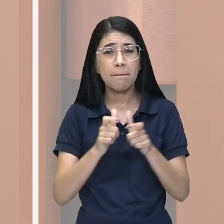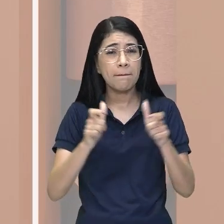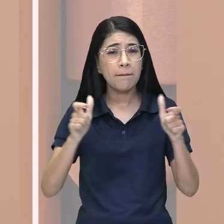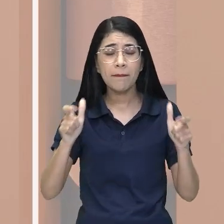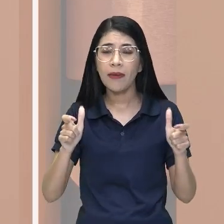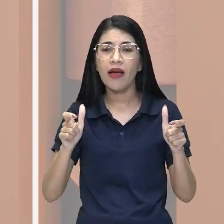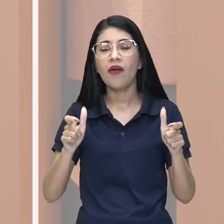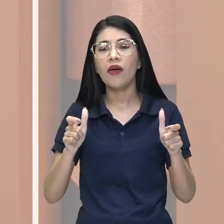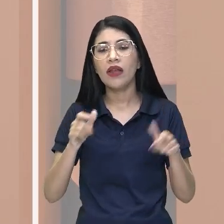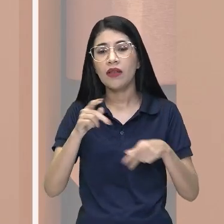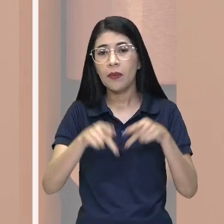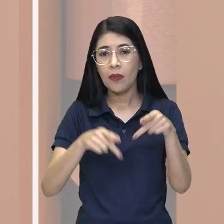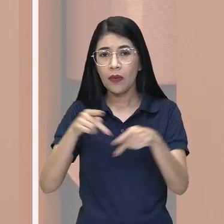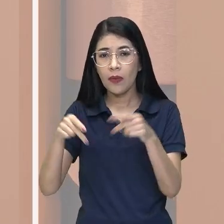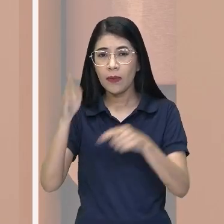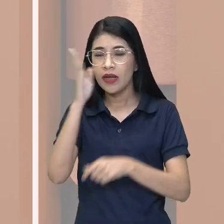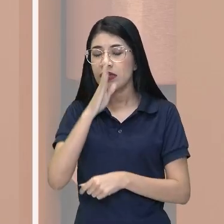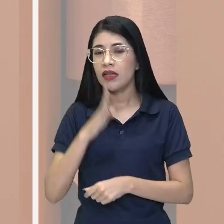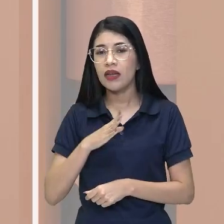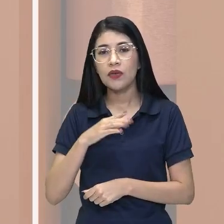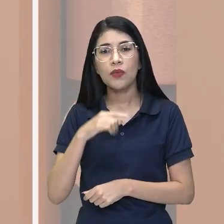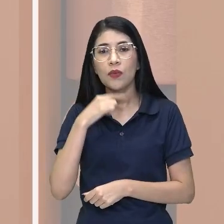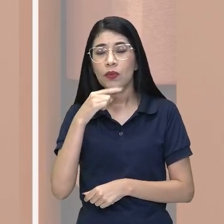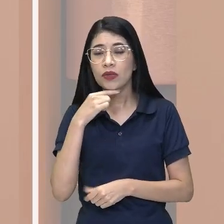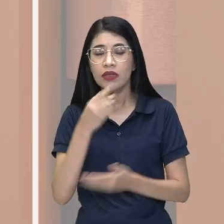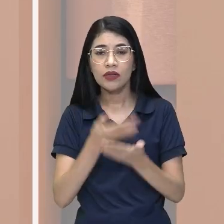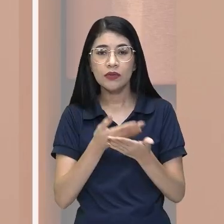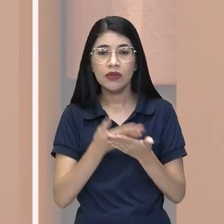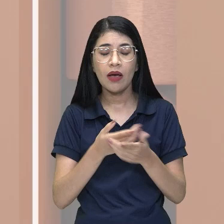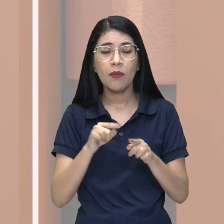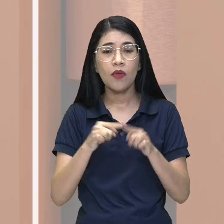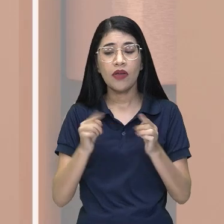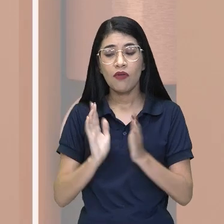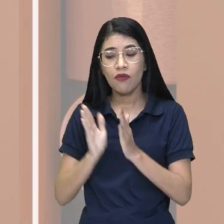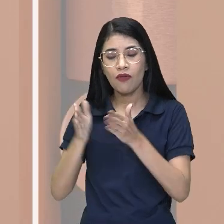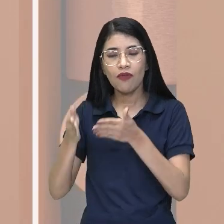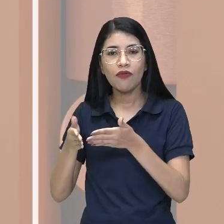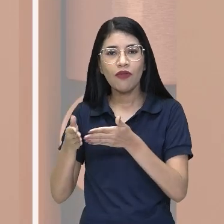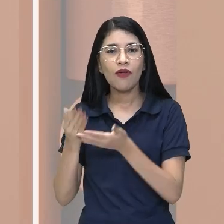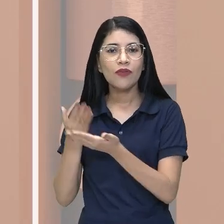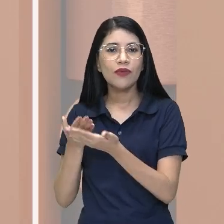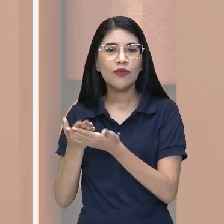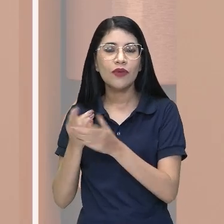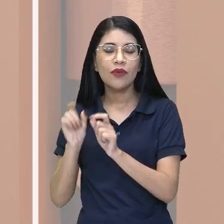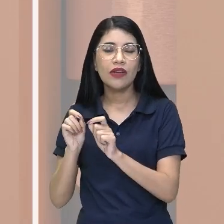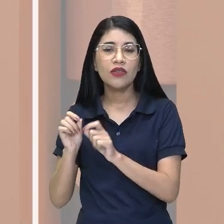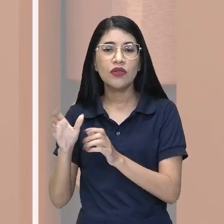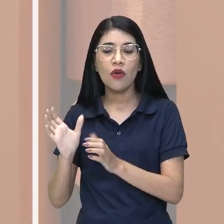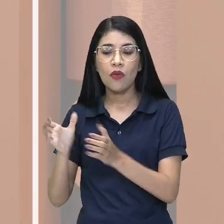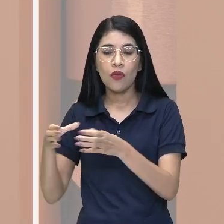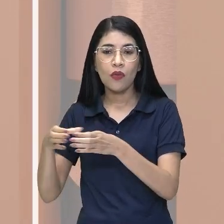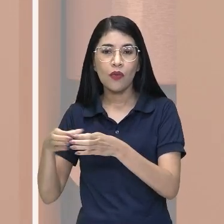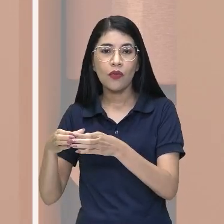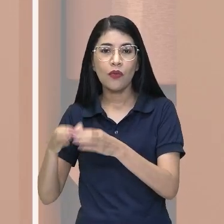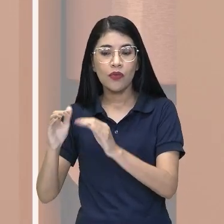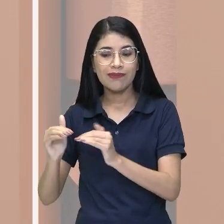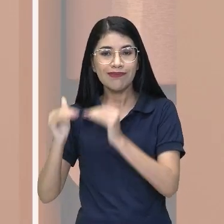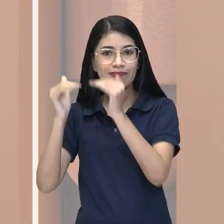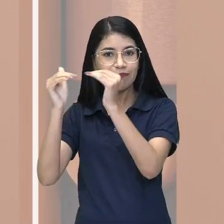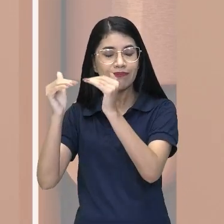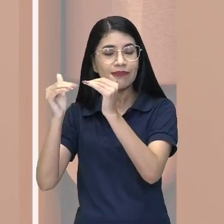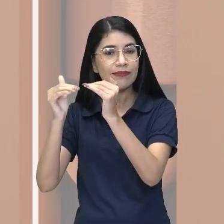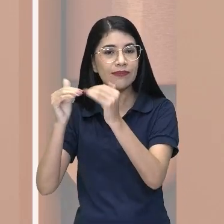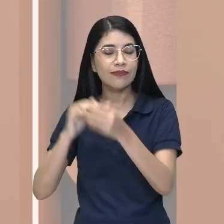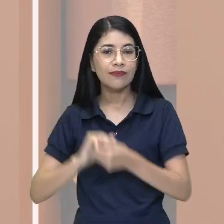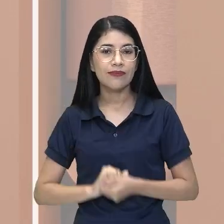população brasileira. Essa educação ela estava concentrada apenas à elite, né, dominante,